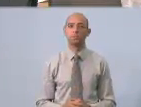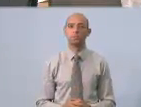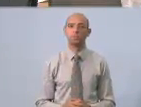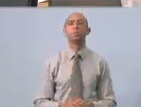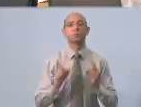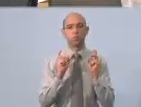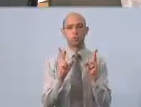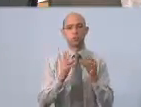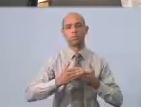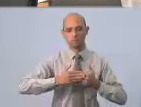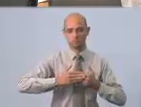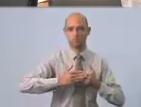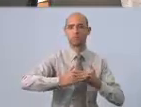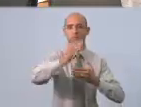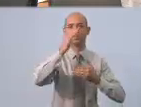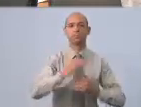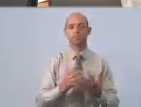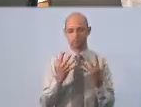Aprovada.